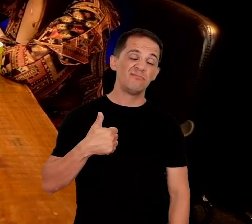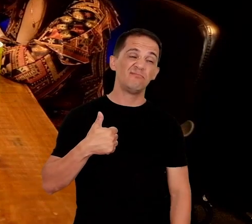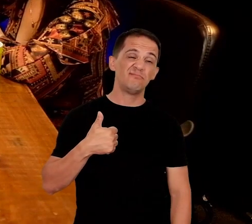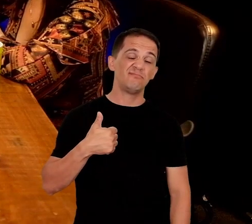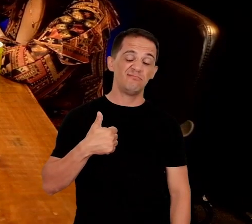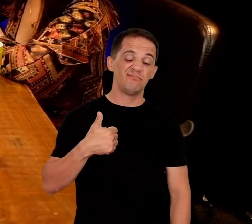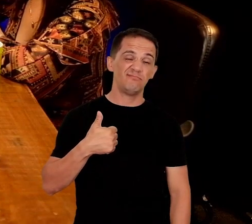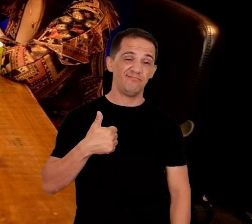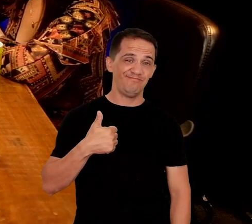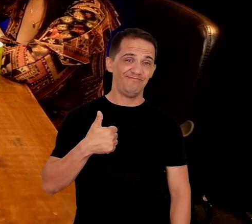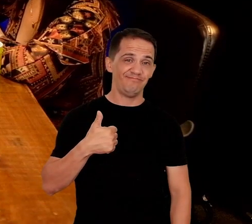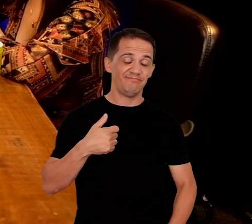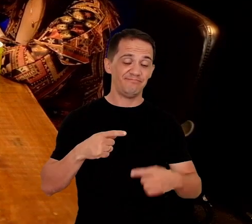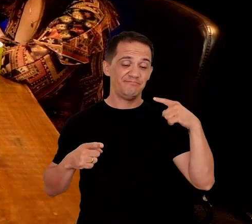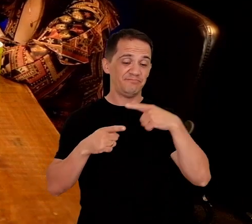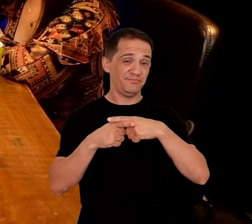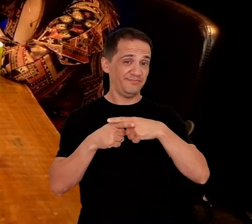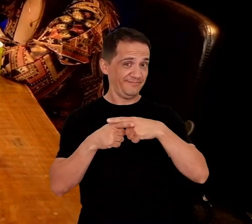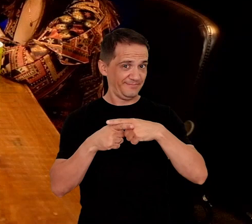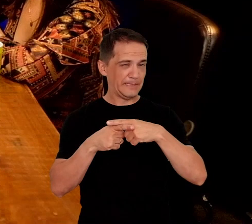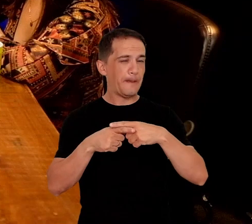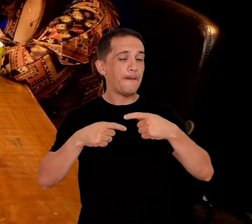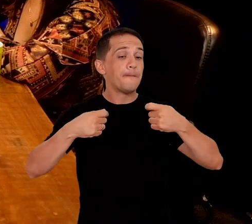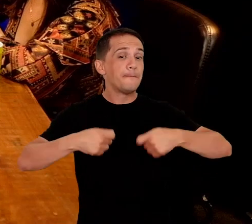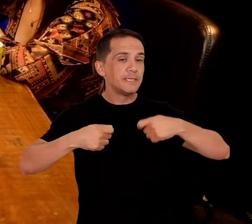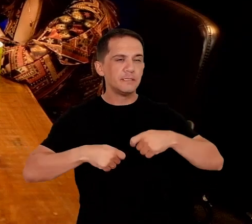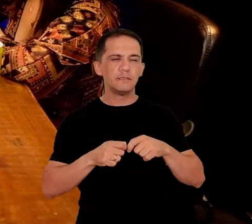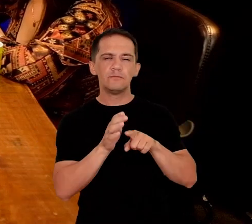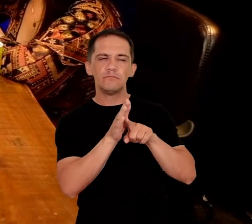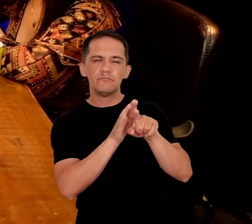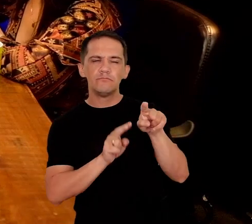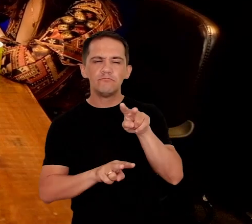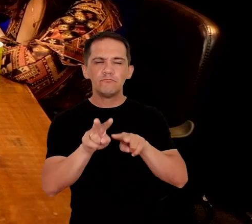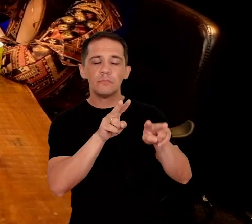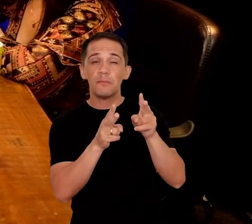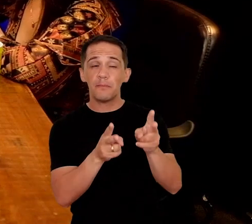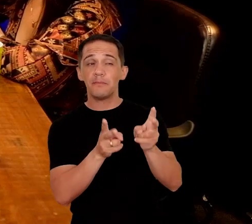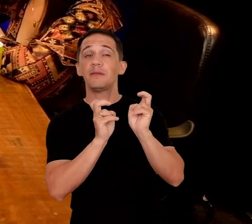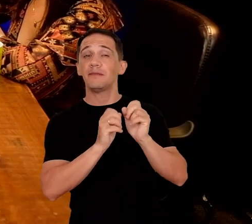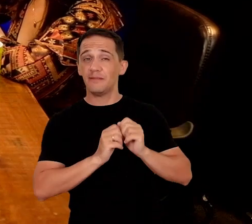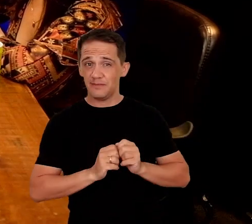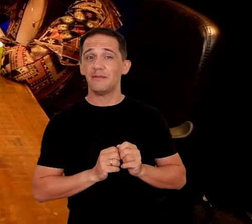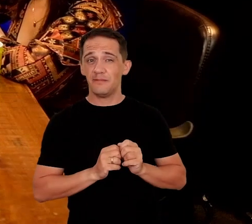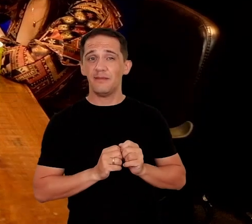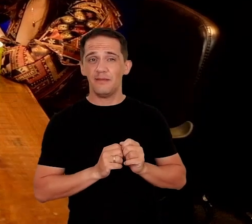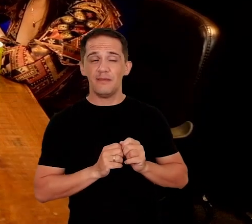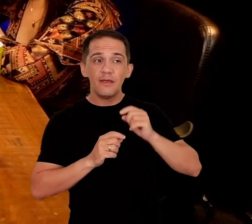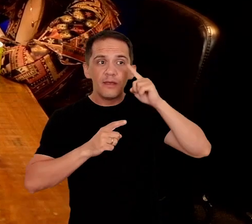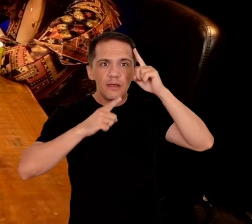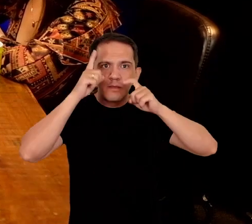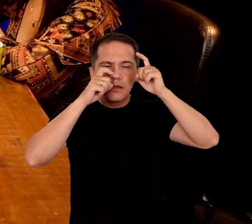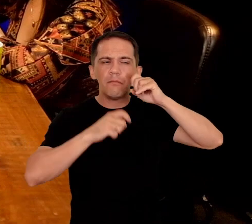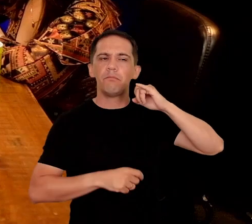Carinho mais animado do que... É que nem a gente, tá tudo bem. Mas não tá, né? Uhum. É a mesma coisa. A mão às vezes não significa,